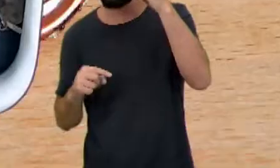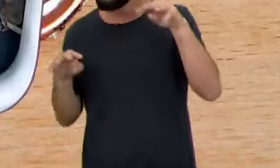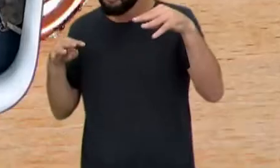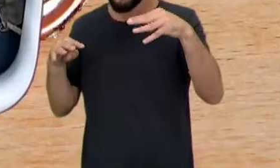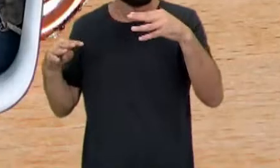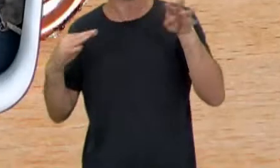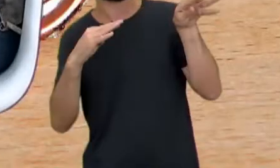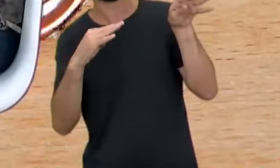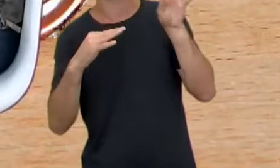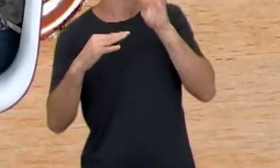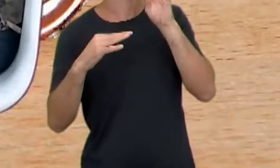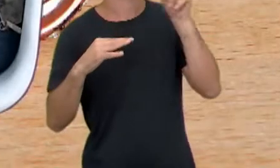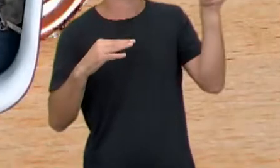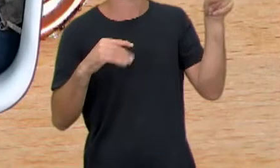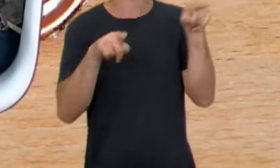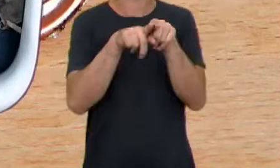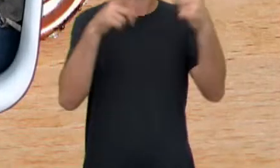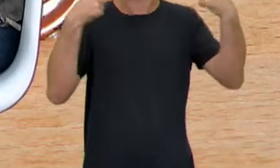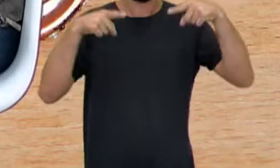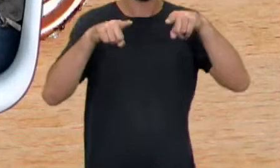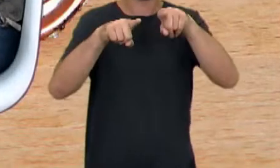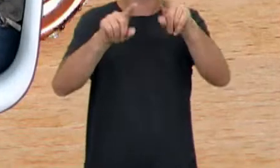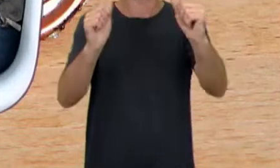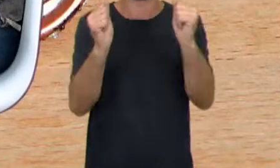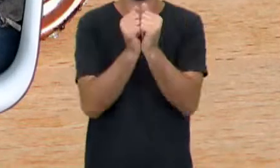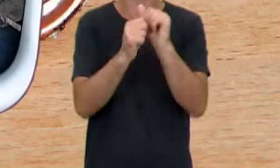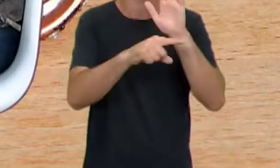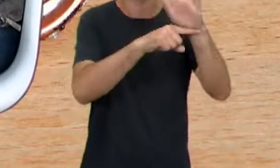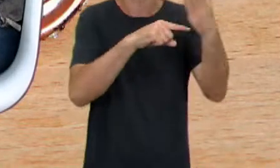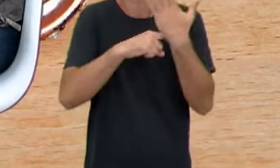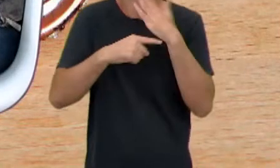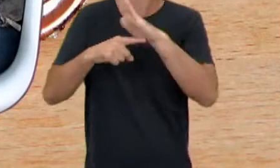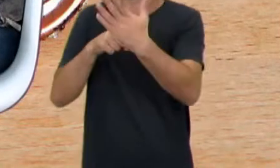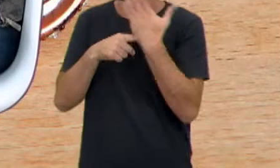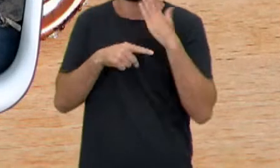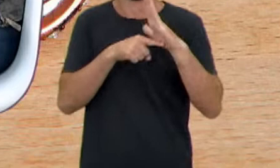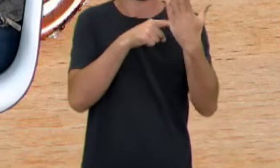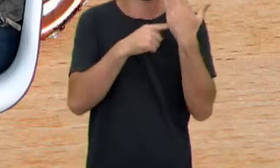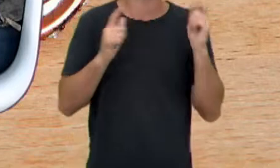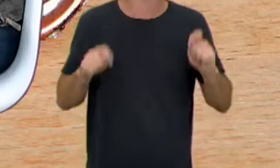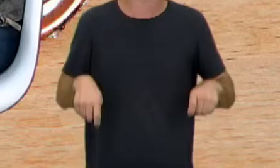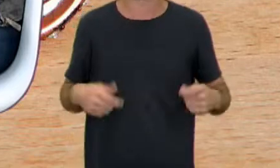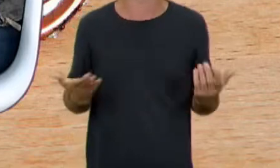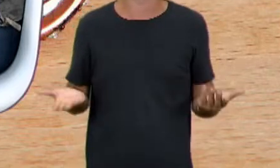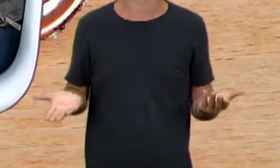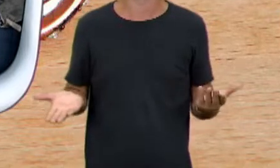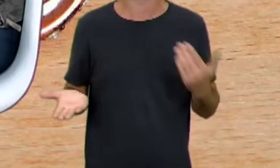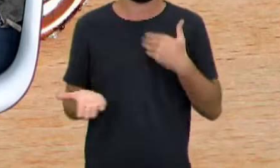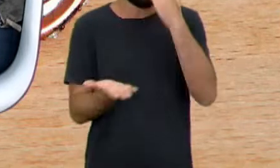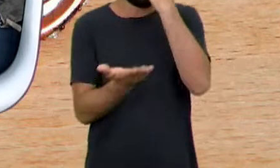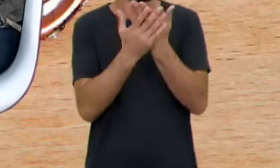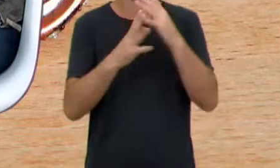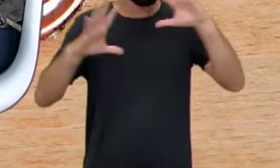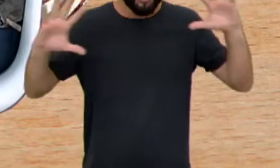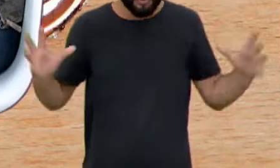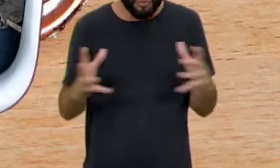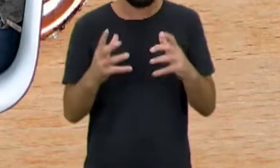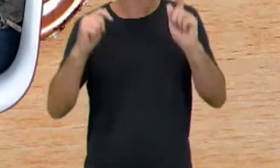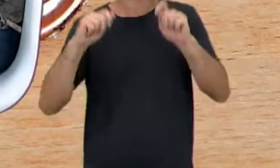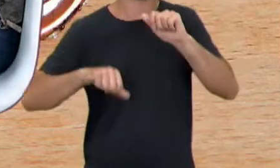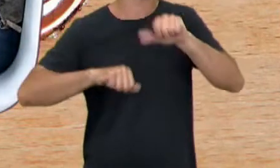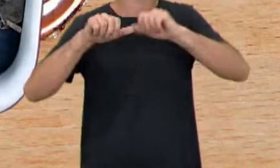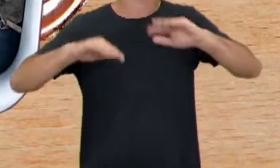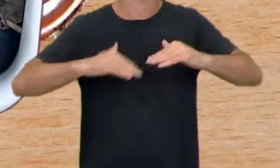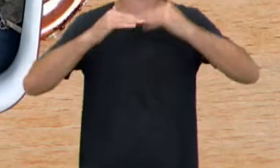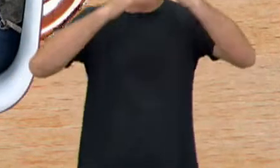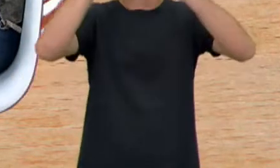gente andar juntos. Acredito demais no colaborativismo, né? Acho que juntos a gente muda tudo para melhor, né? A competição é